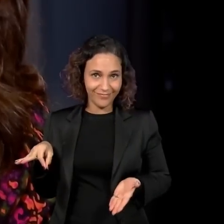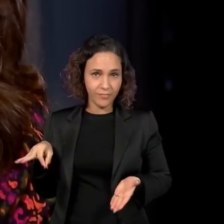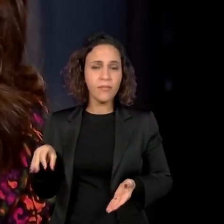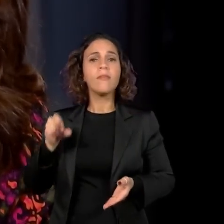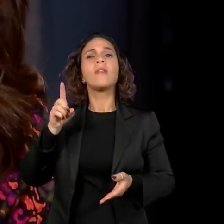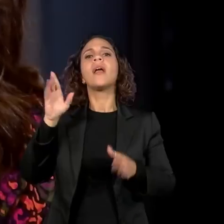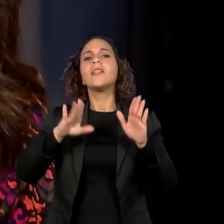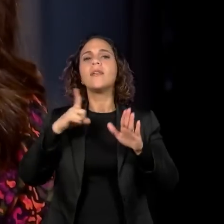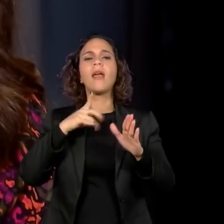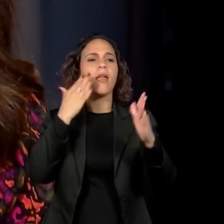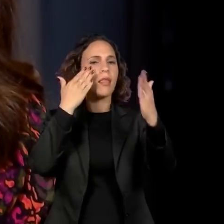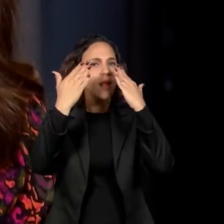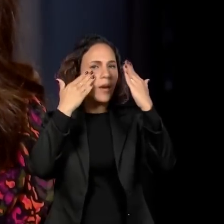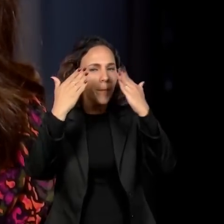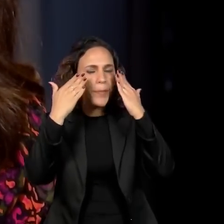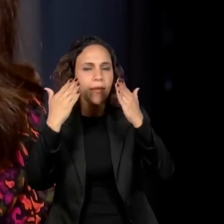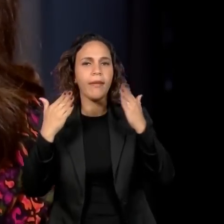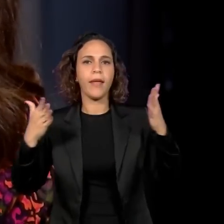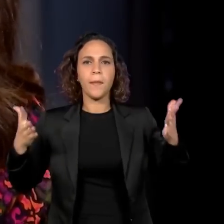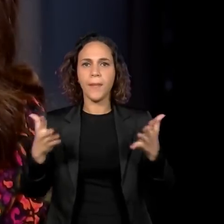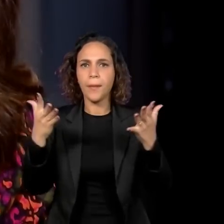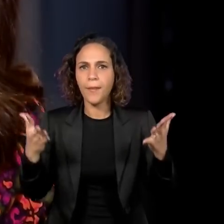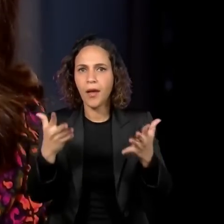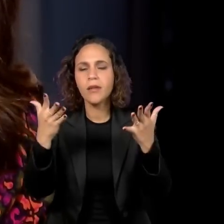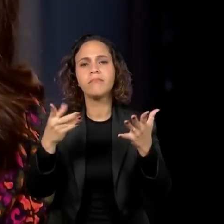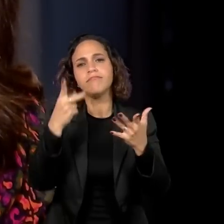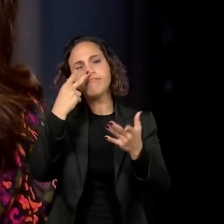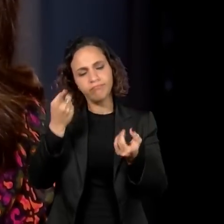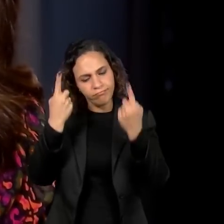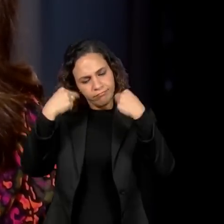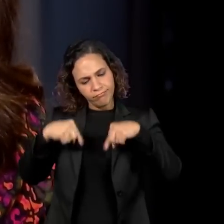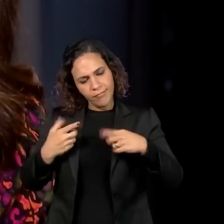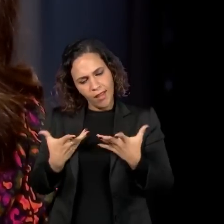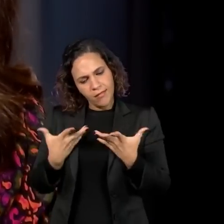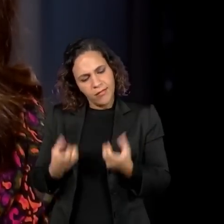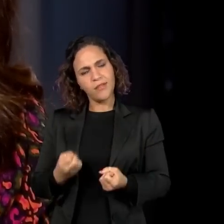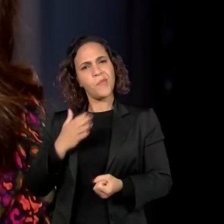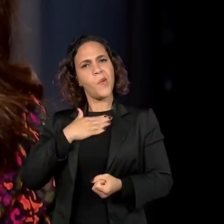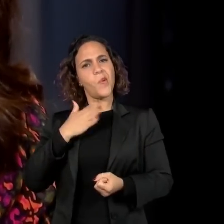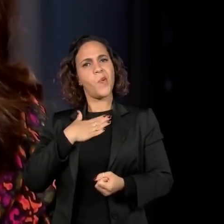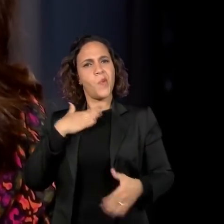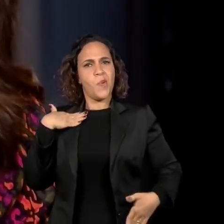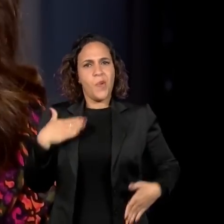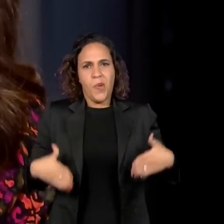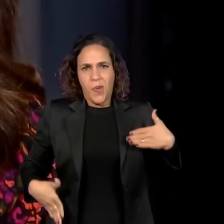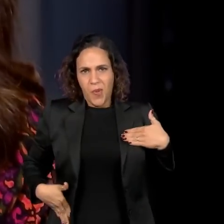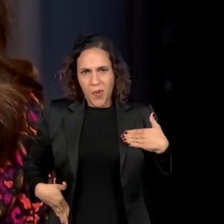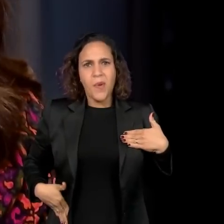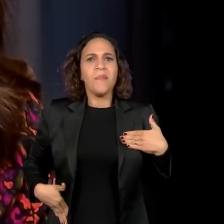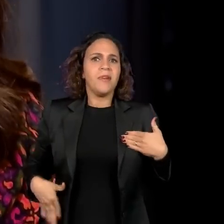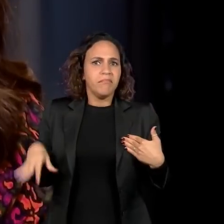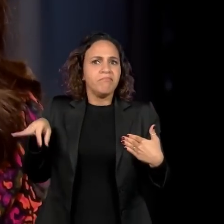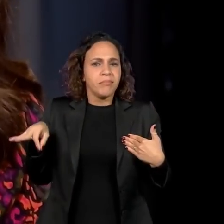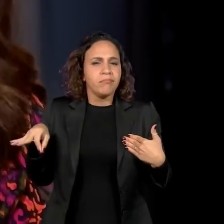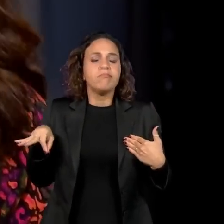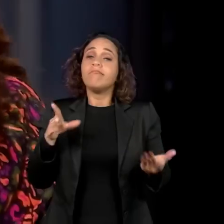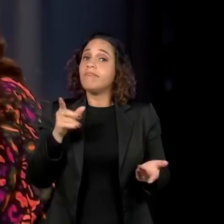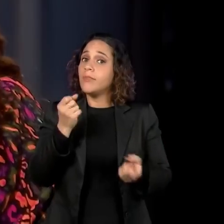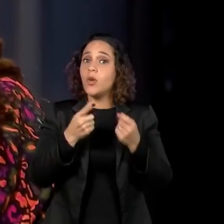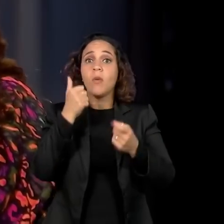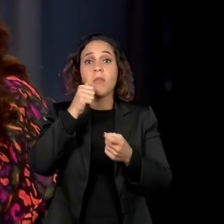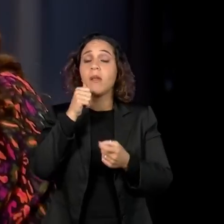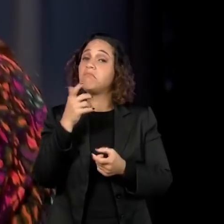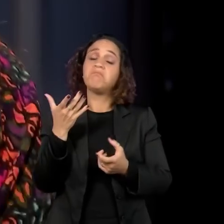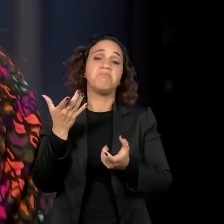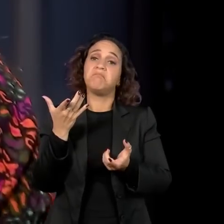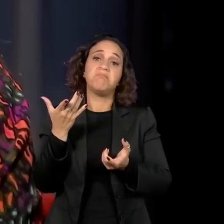de terapia e tudo mais, assim, de aceitação, né, da autoimagem do genital, ainda assim não vão conseguir e vão se